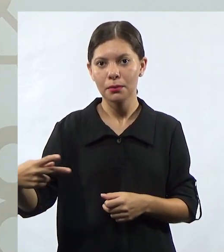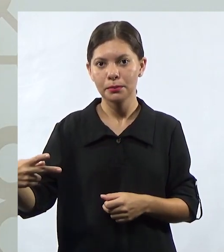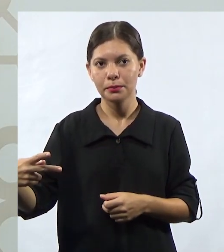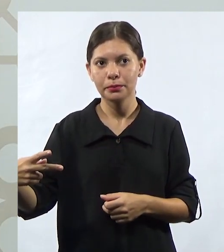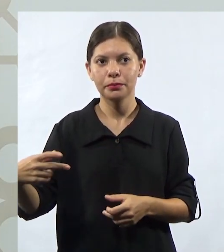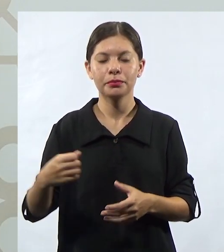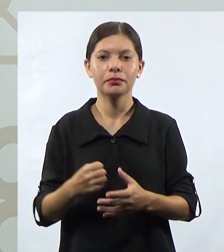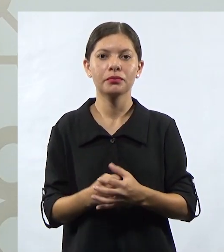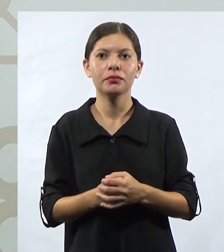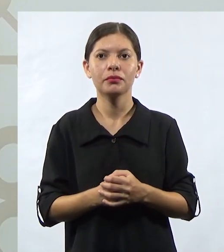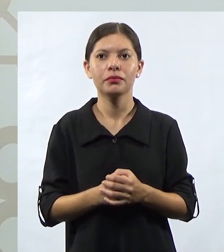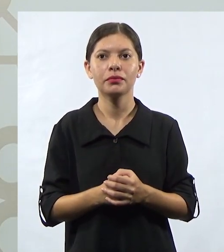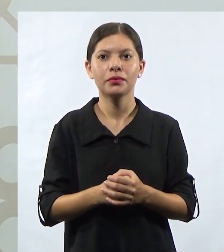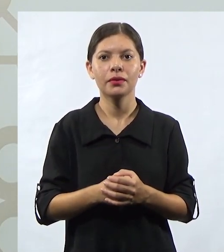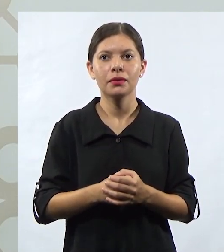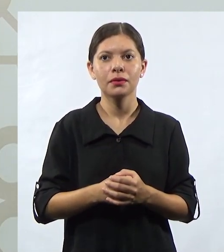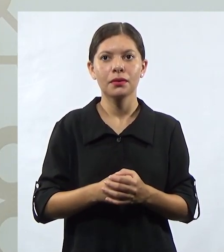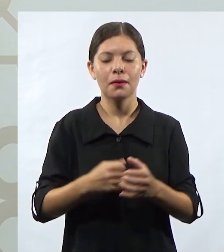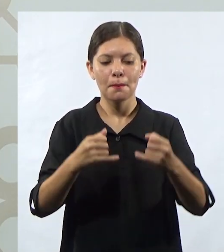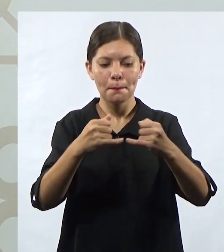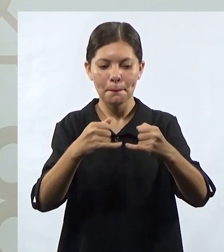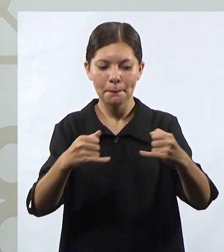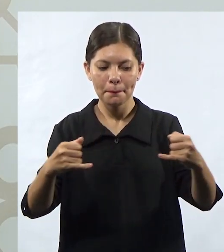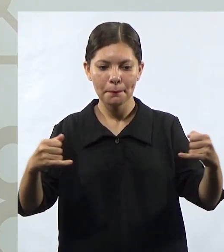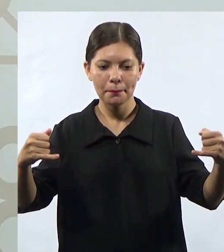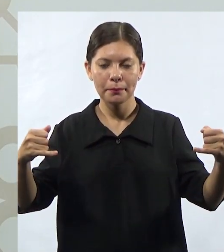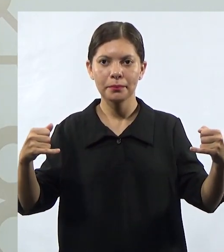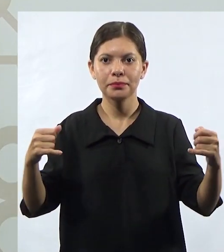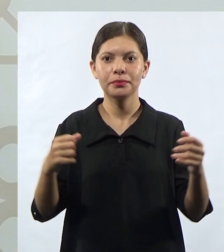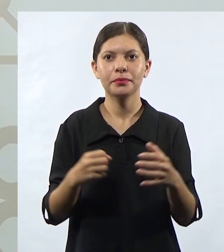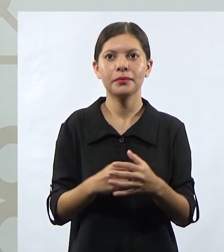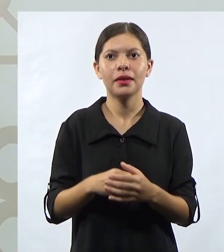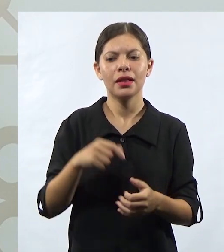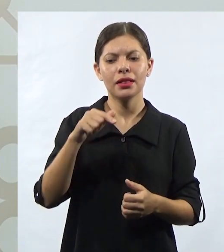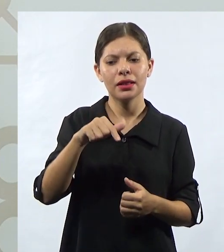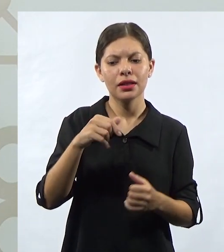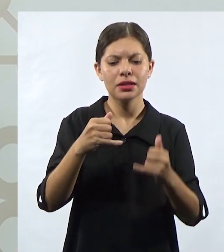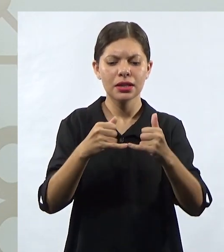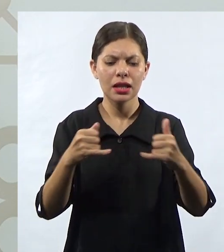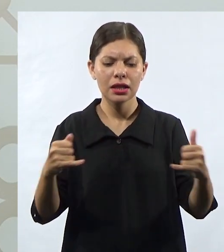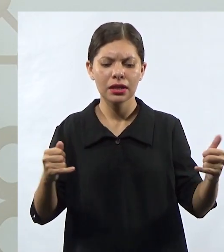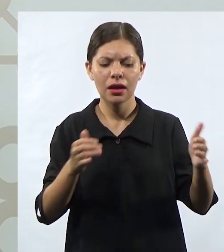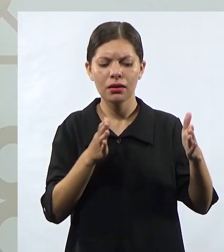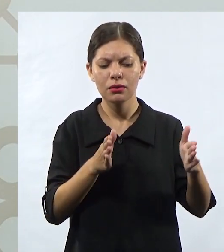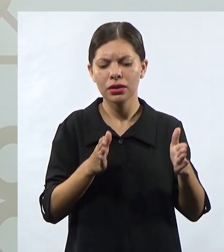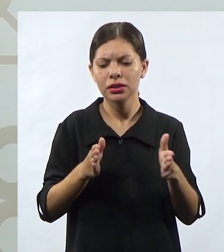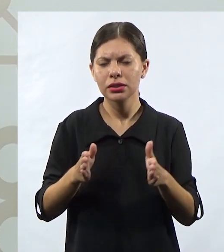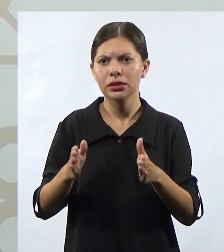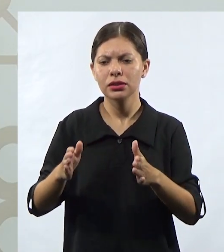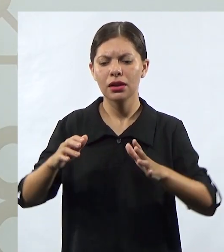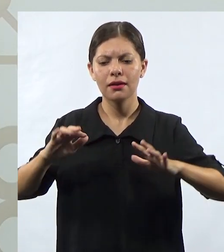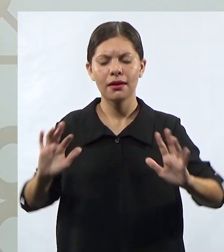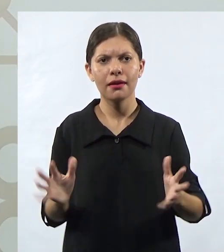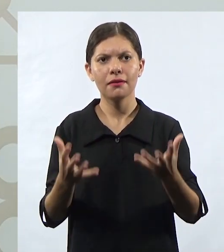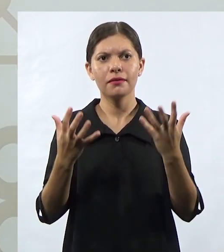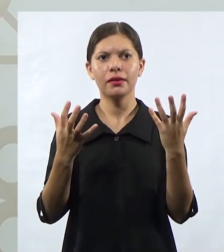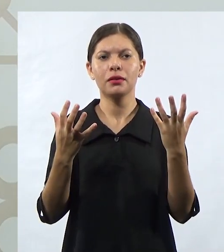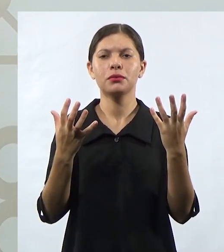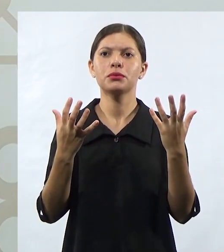você traça literalmente uma linha horizontal, e nessa linha você organiza eventos